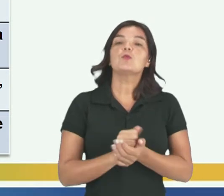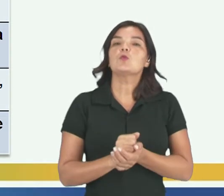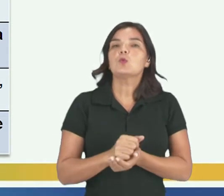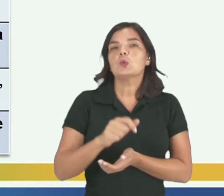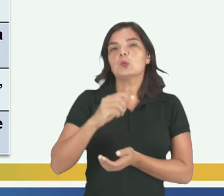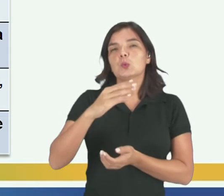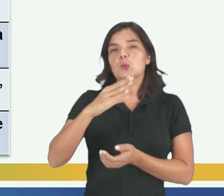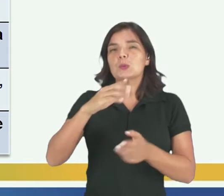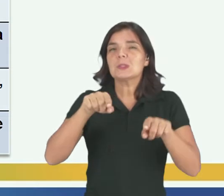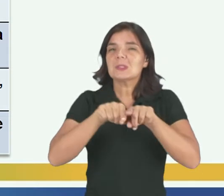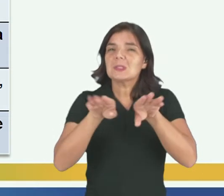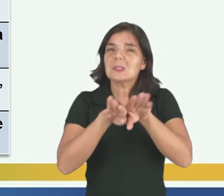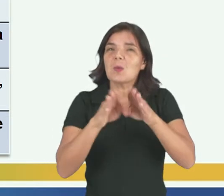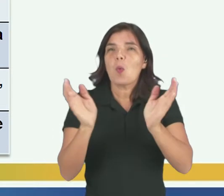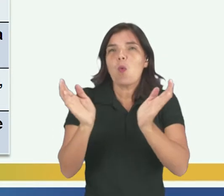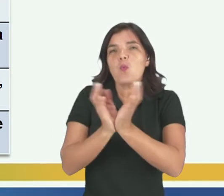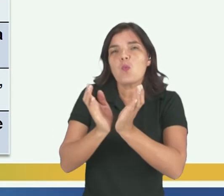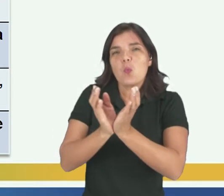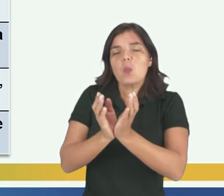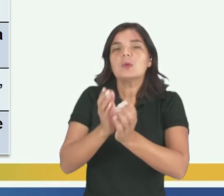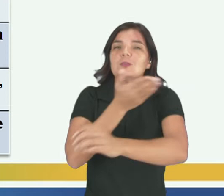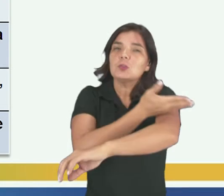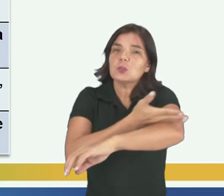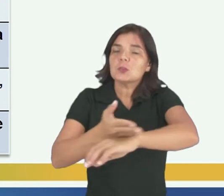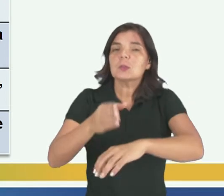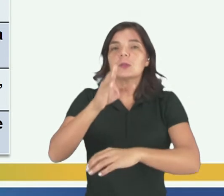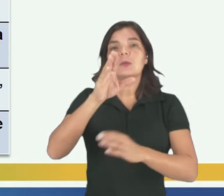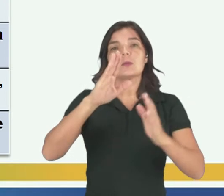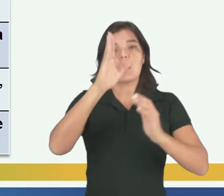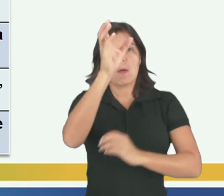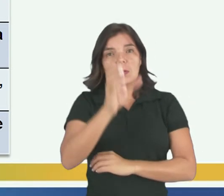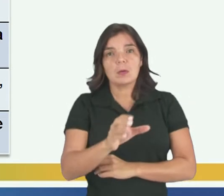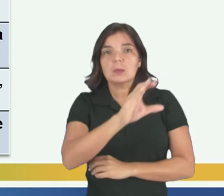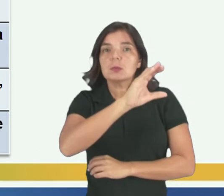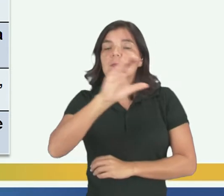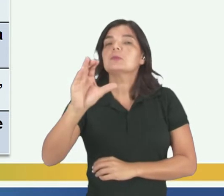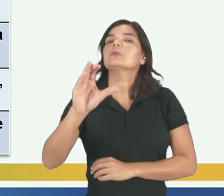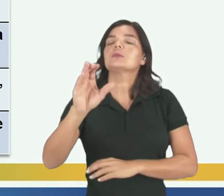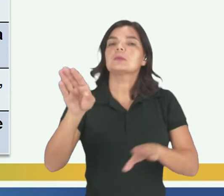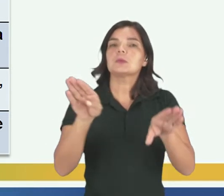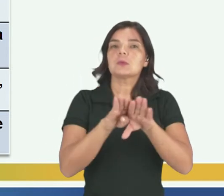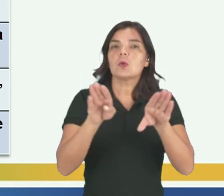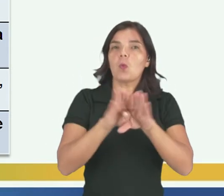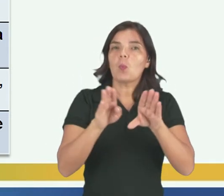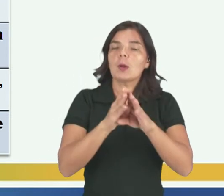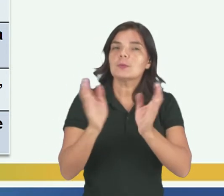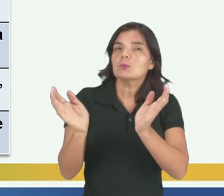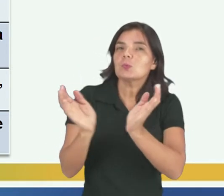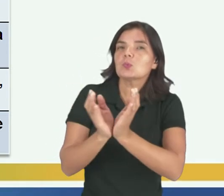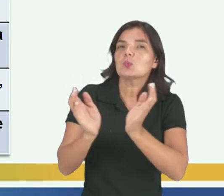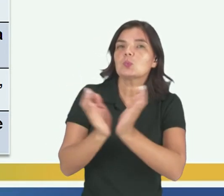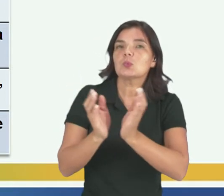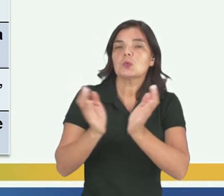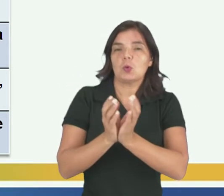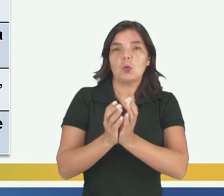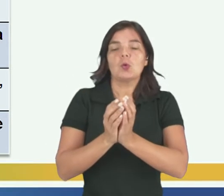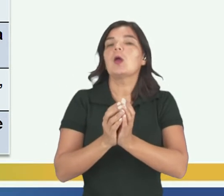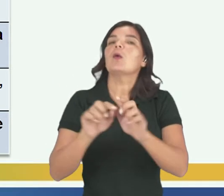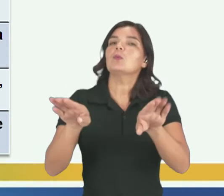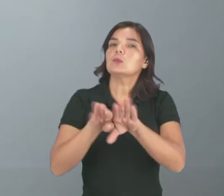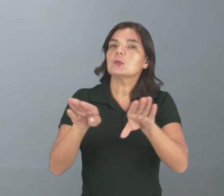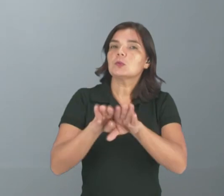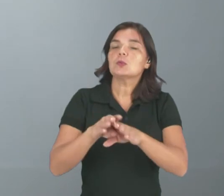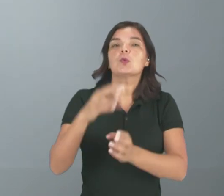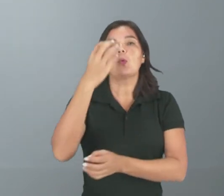existe um espaço de uma tradição, por exemplo, da Igreja Católica, determinadas comunidades como Chapuri, né,